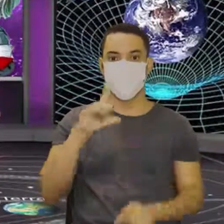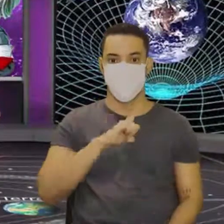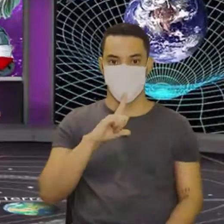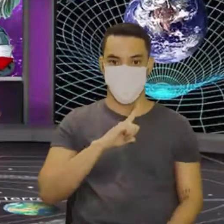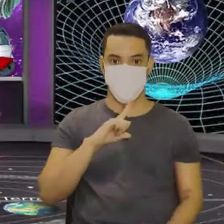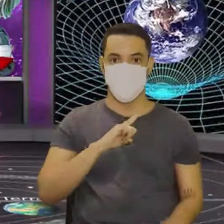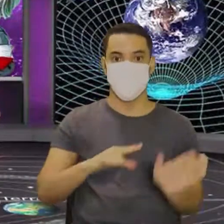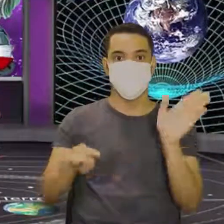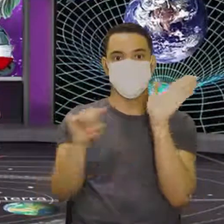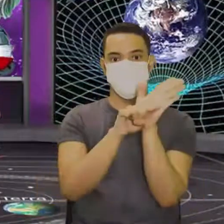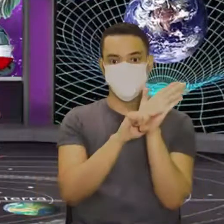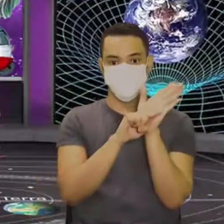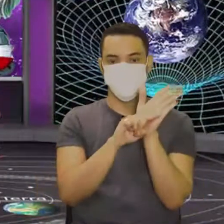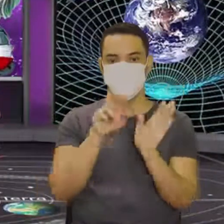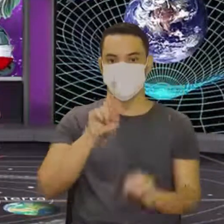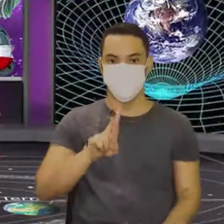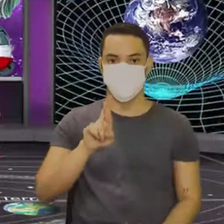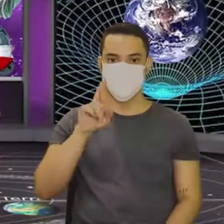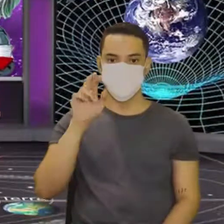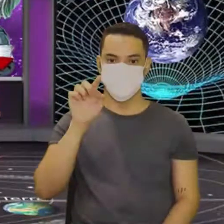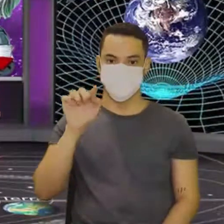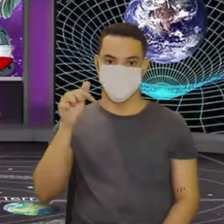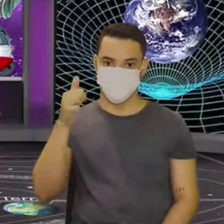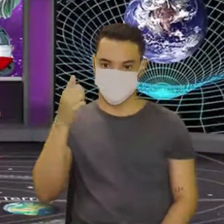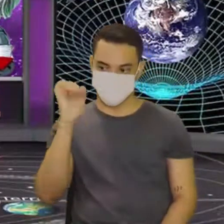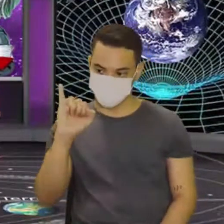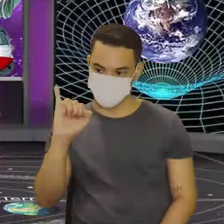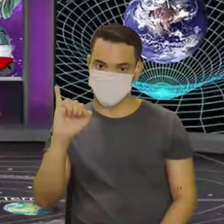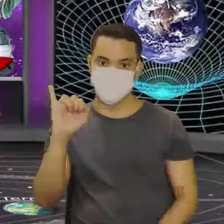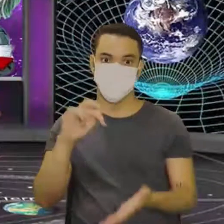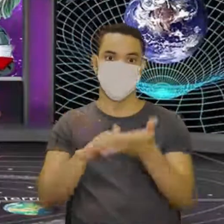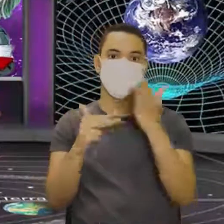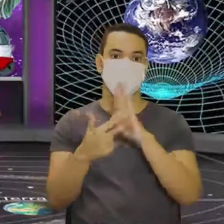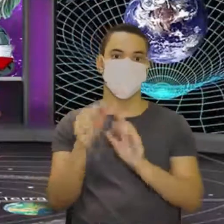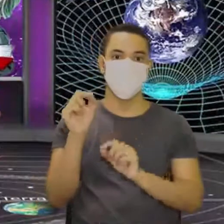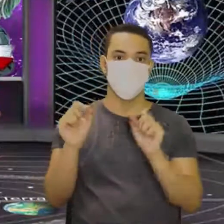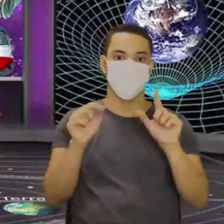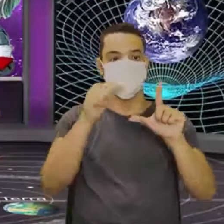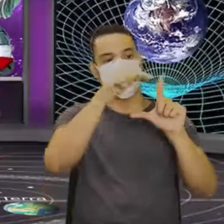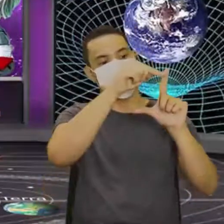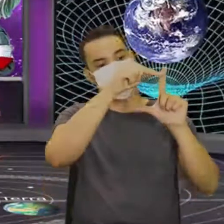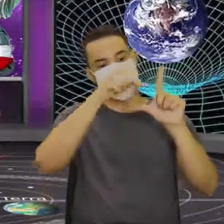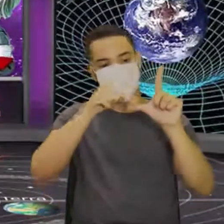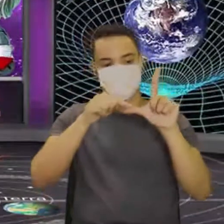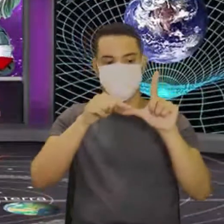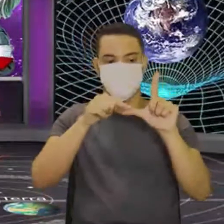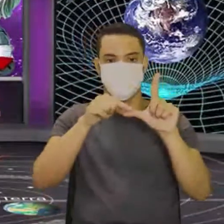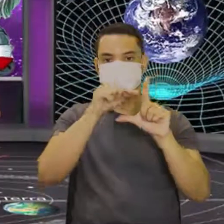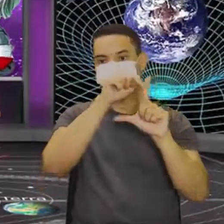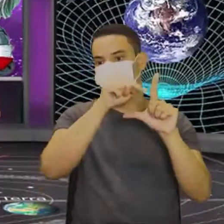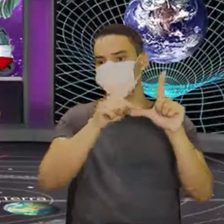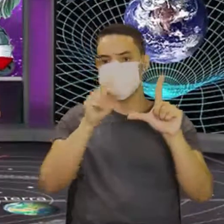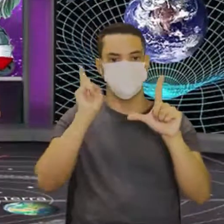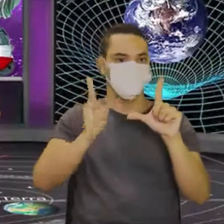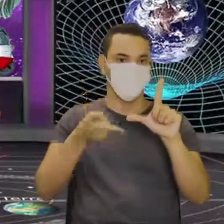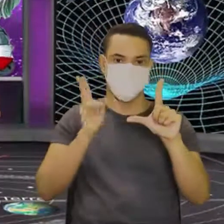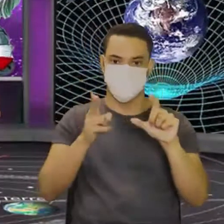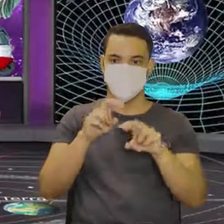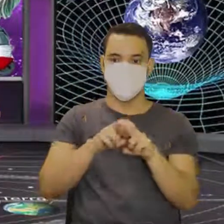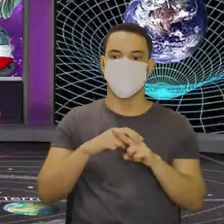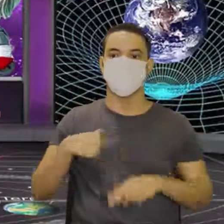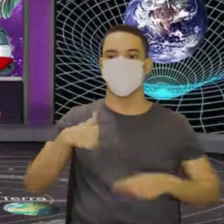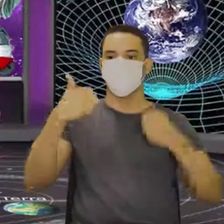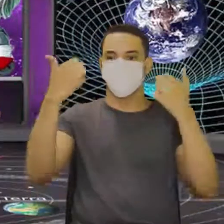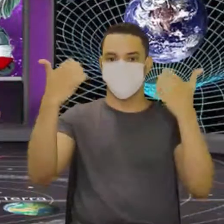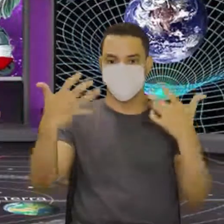fator menos RI, nós vimos que é o quê? Uma reta decrescente. Então nós falamos que